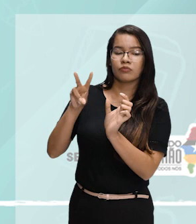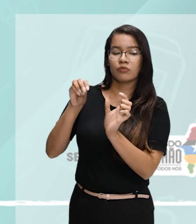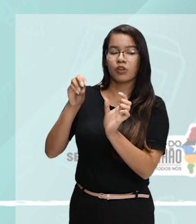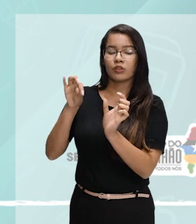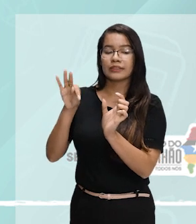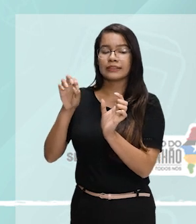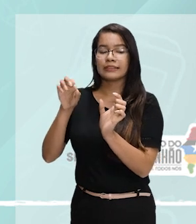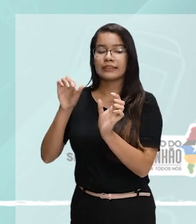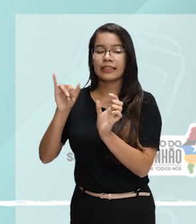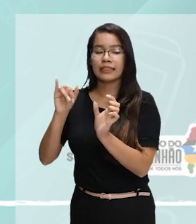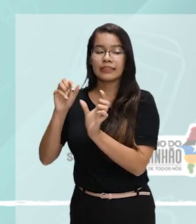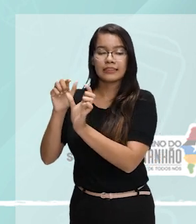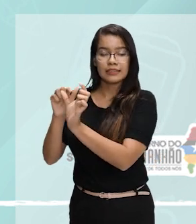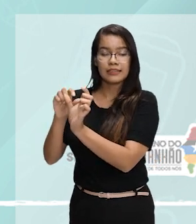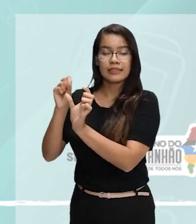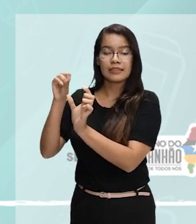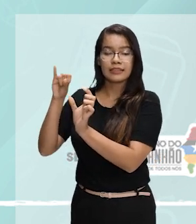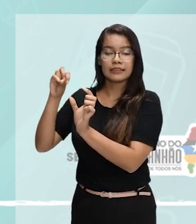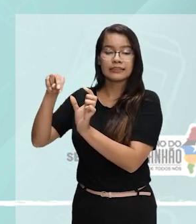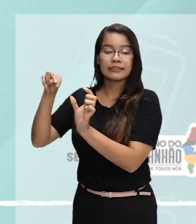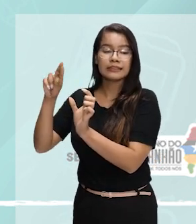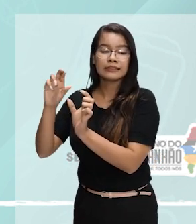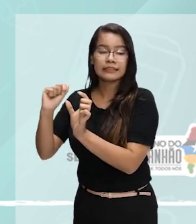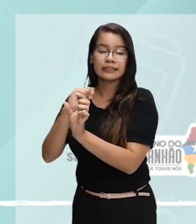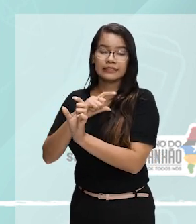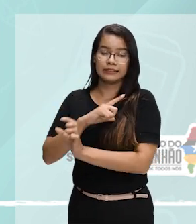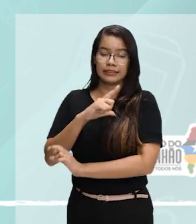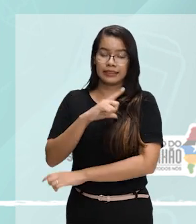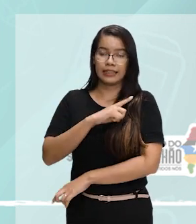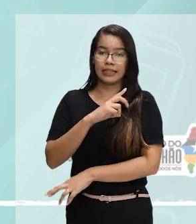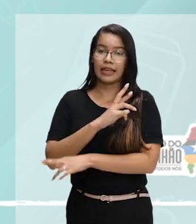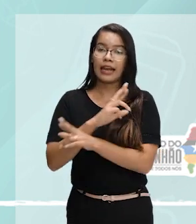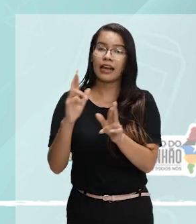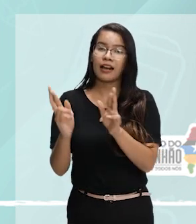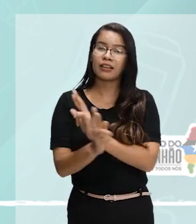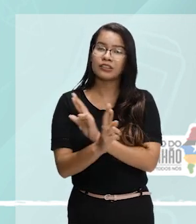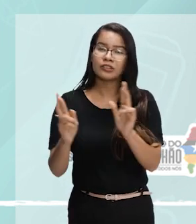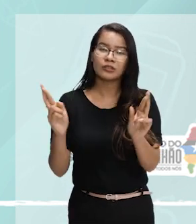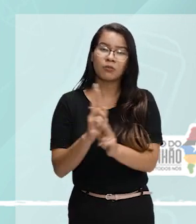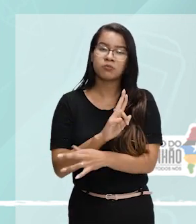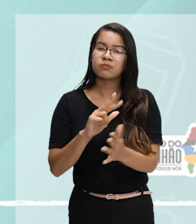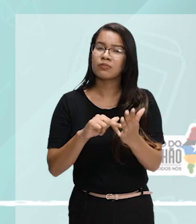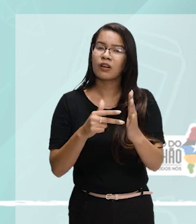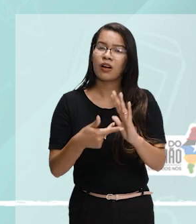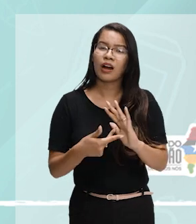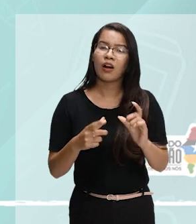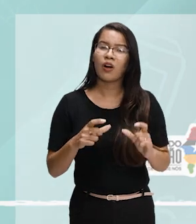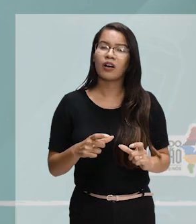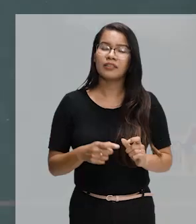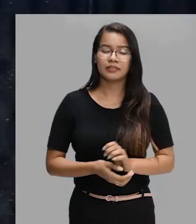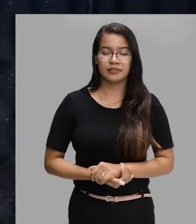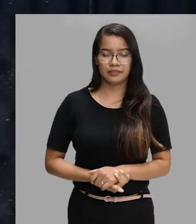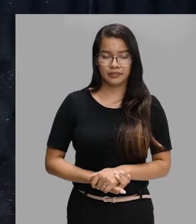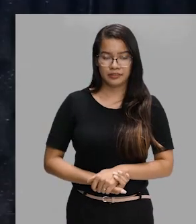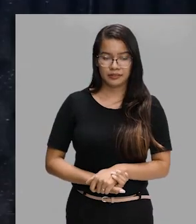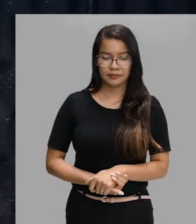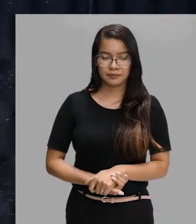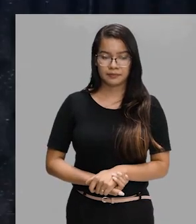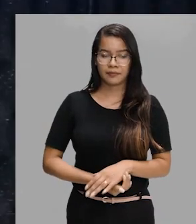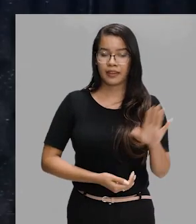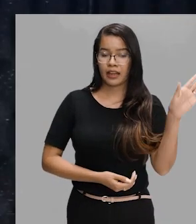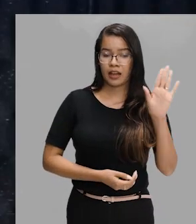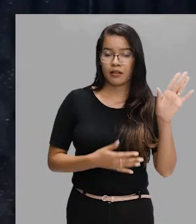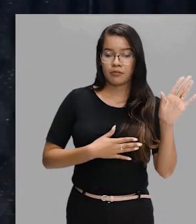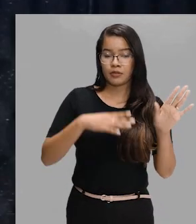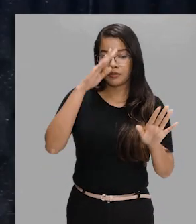tem equivalente de sentido respectivamente em. Eu vou voltar aqui para você ver, tá? Opa! Vou voltar aqui, ó. Adeus